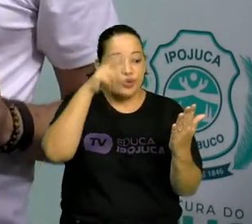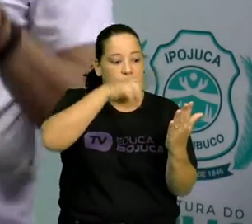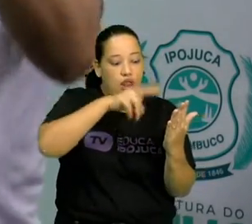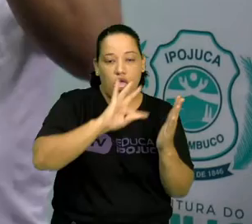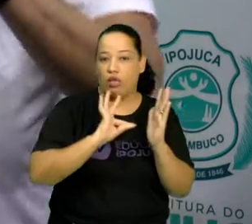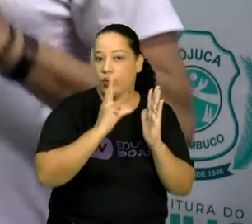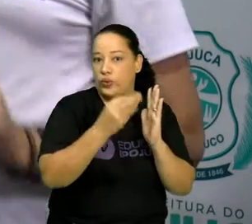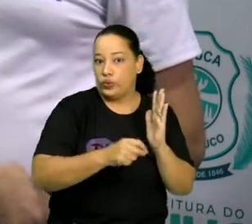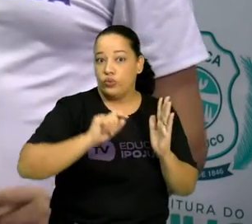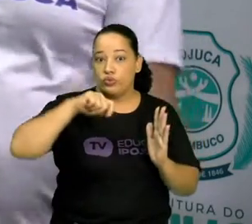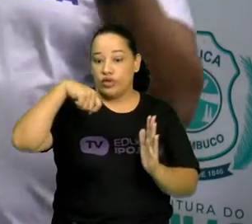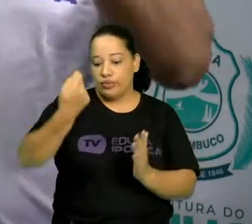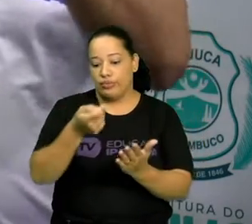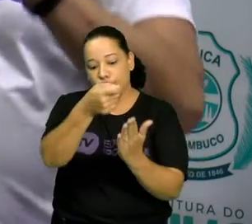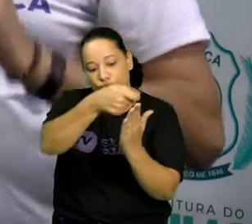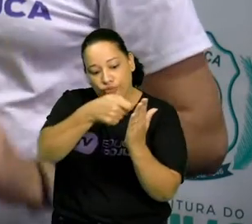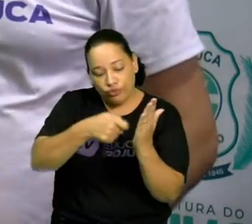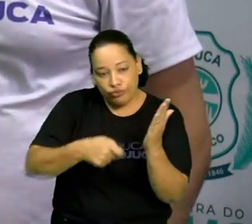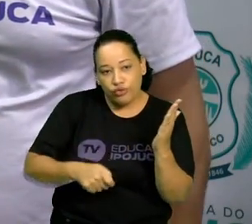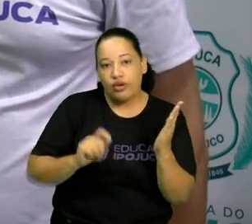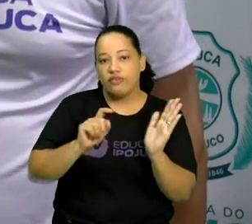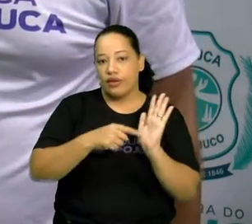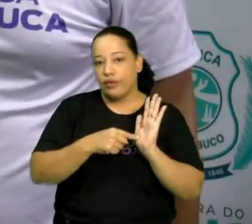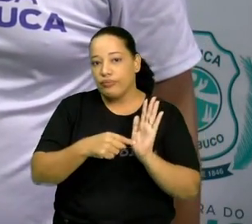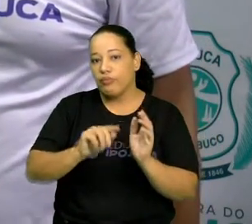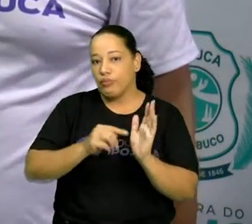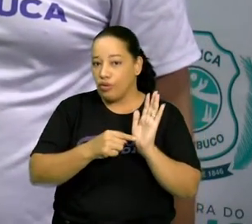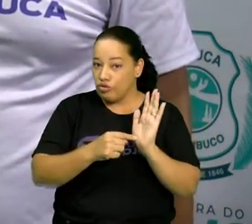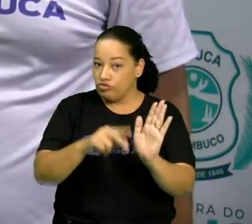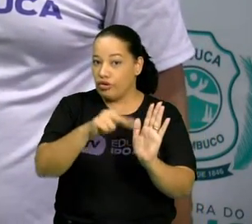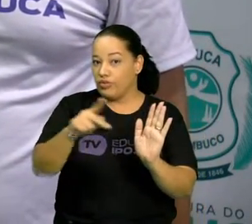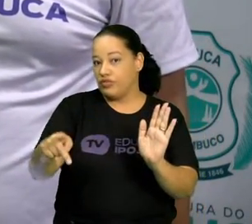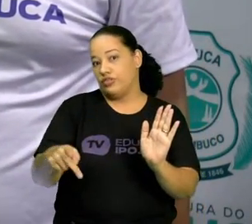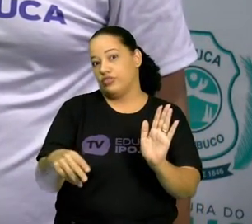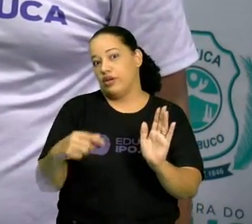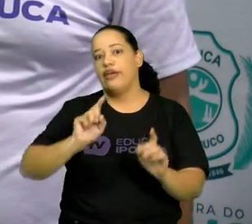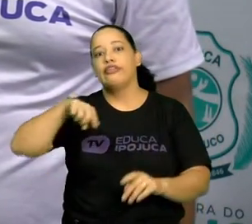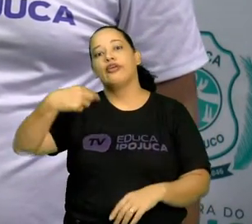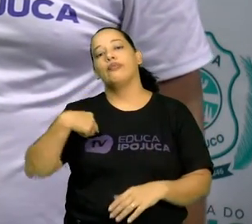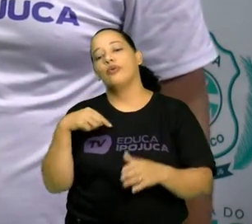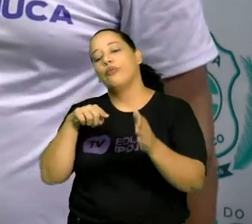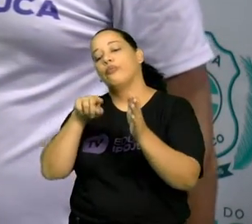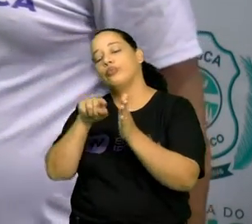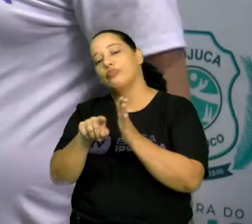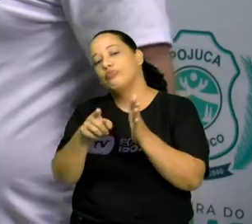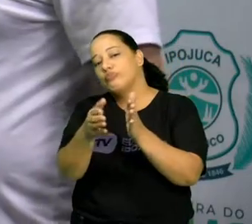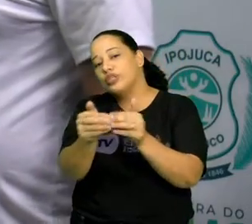professor. Aí vocês ficam reclamando quando a gente pede para vocês escreverem 10 linhas. Tenho vergonha na cara.